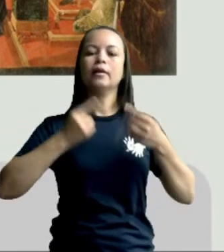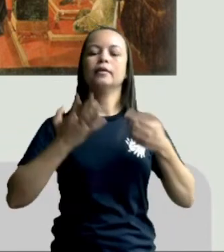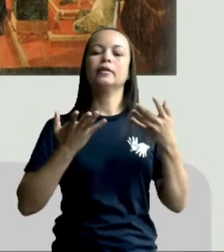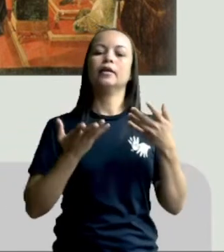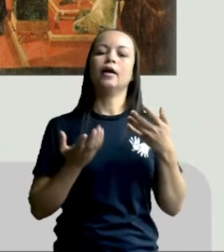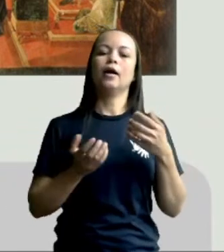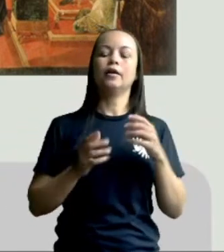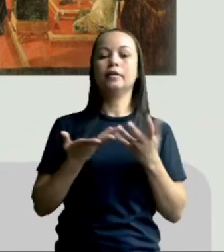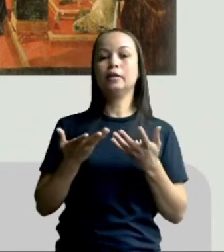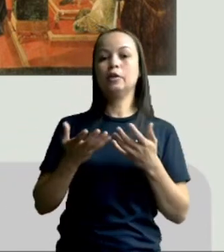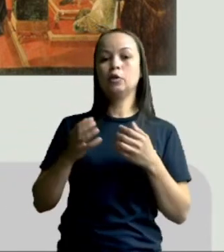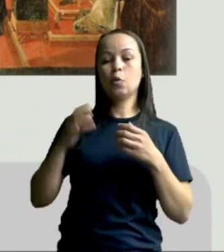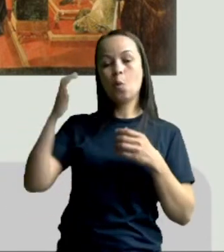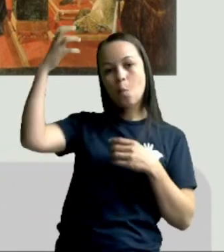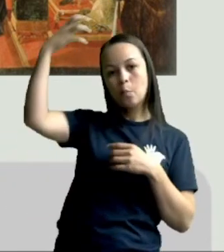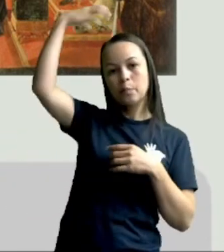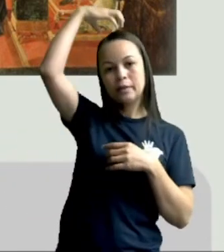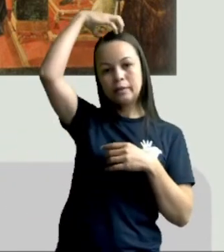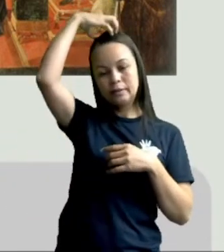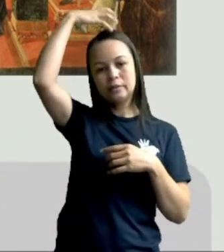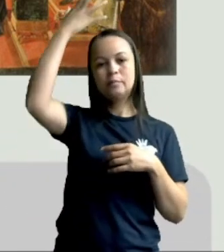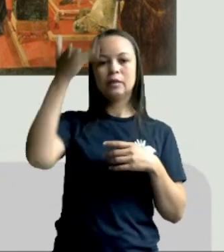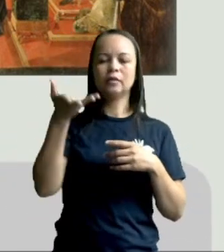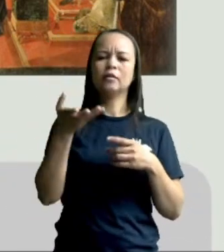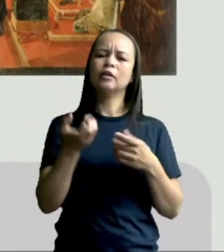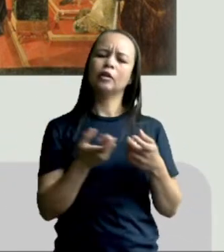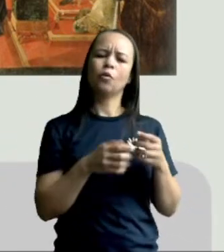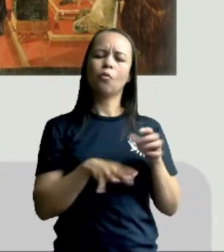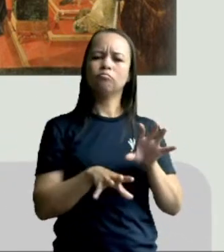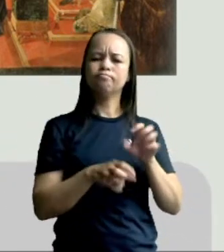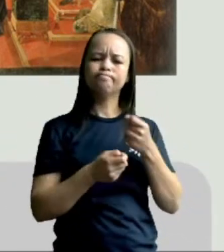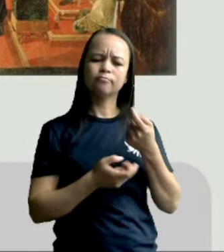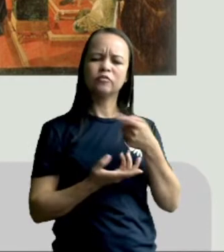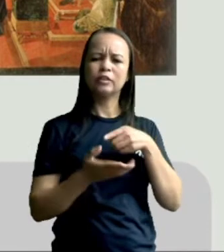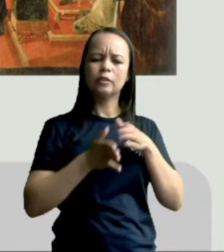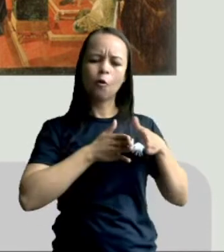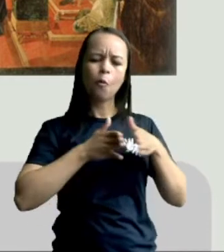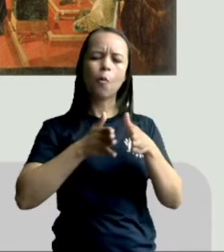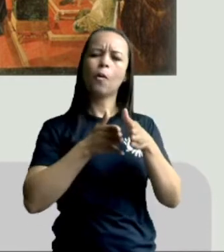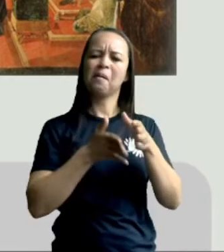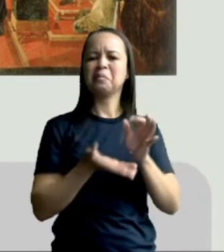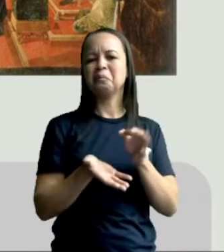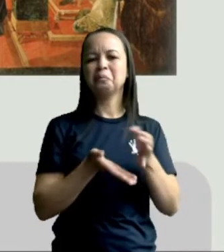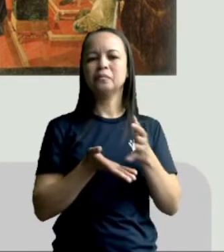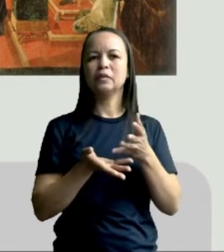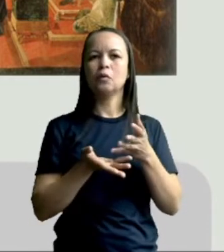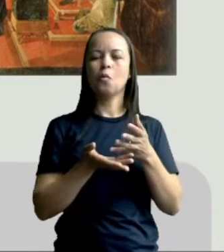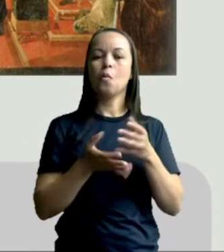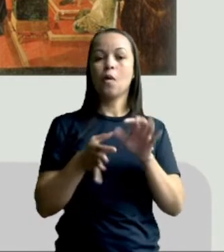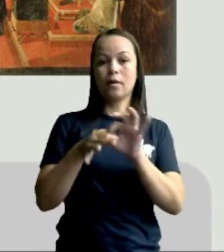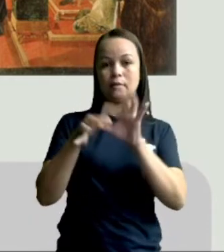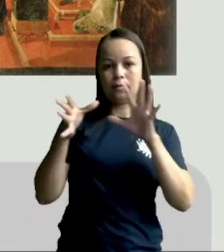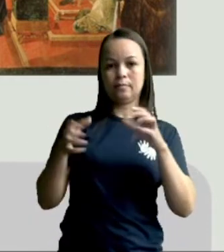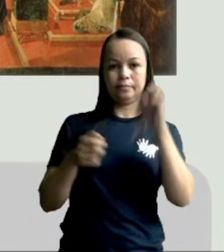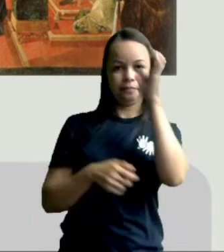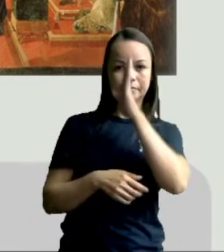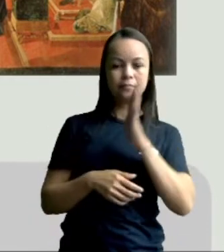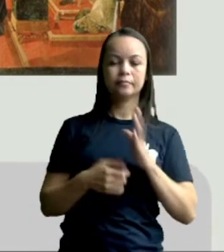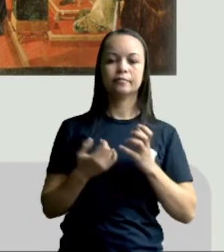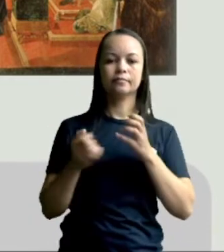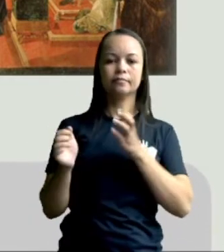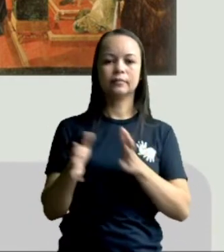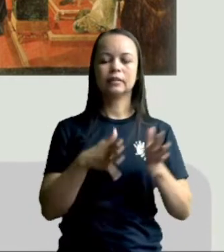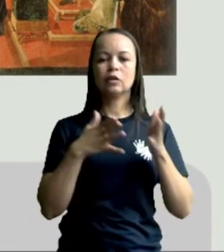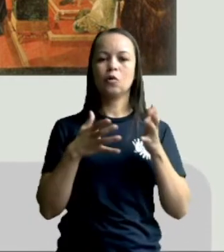príncipe regente acabou sendo convencido a seguir esse caminho. Com a independência do Brasil, o país